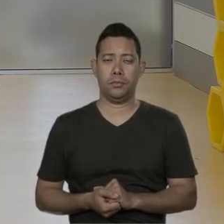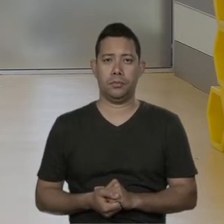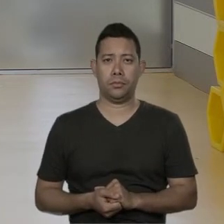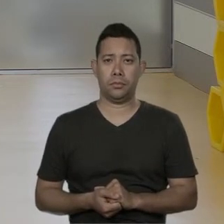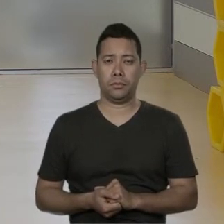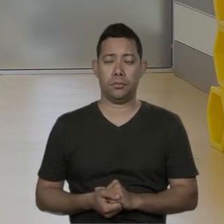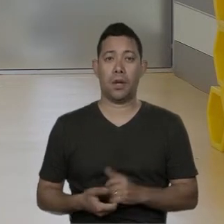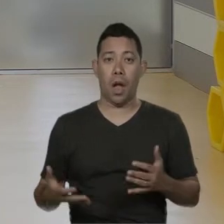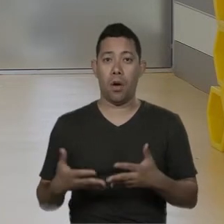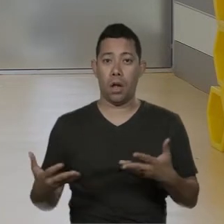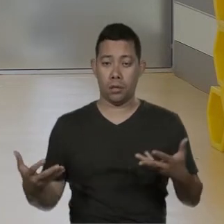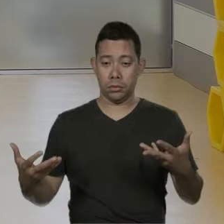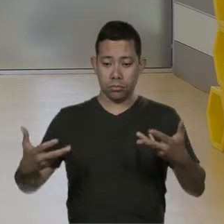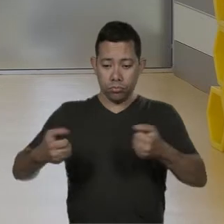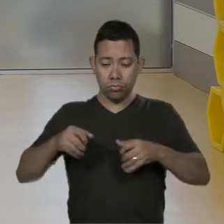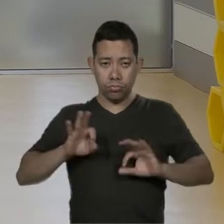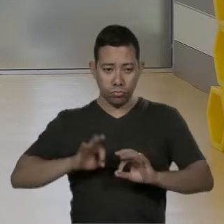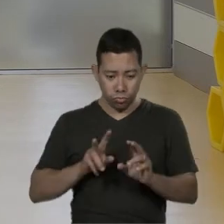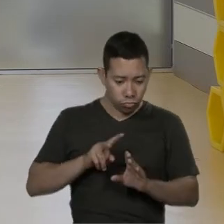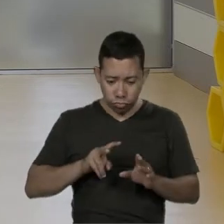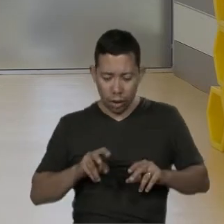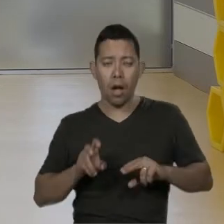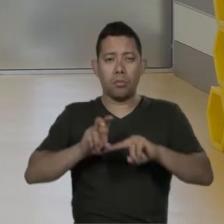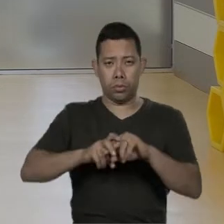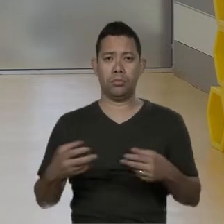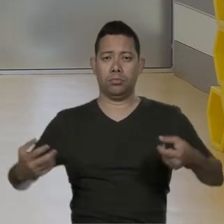Lá na 2 agora, ó, se ajusta.